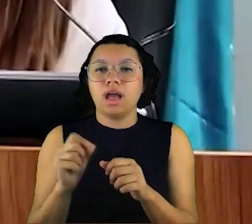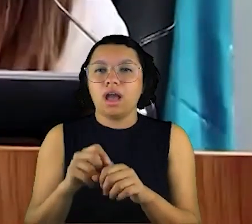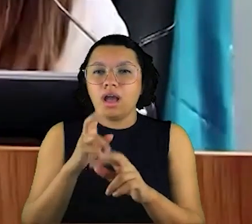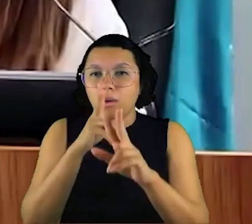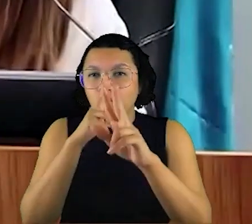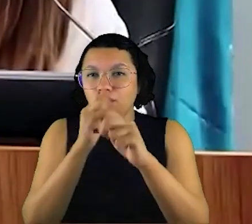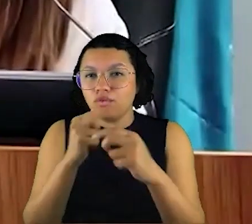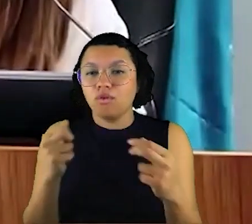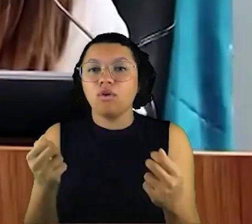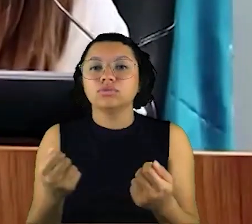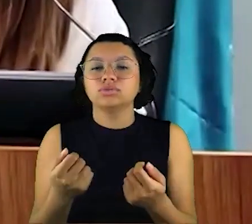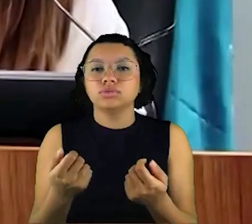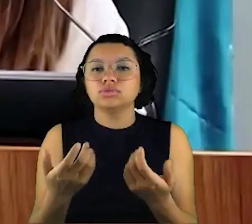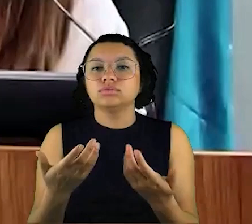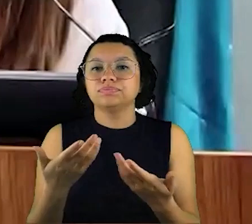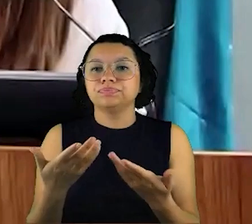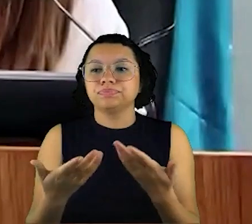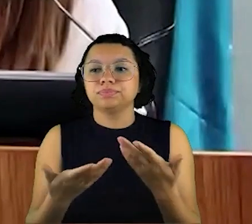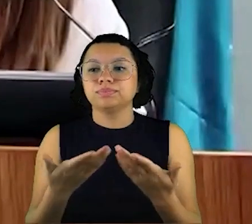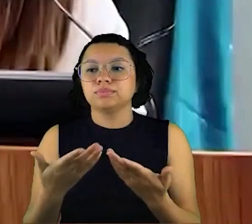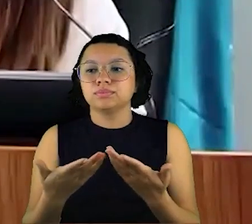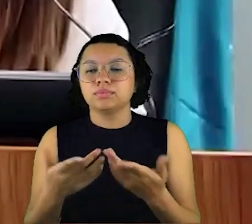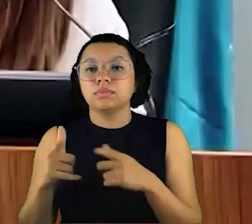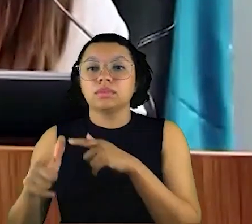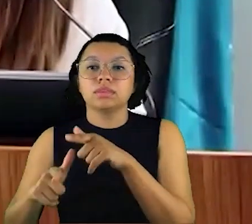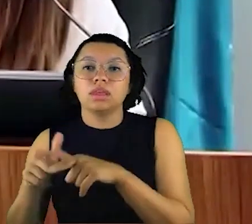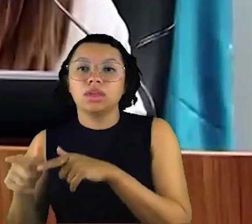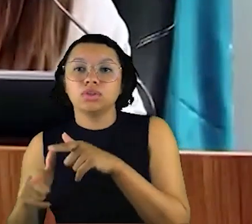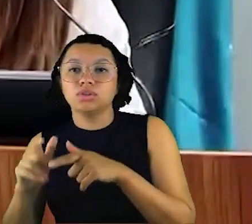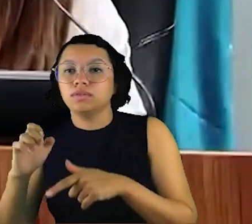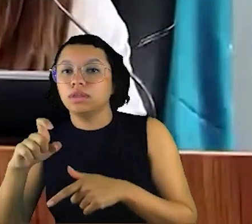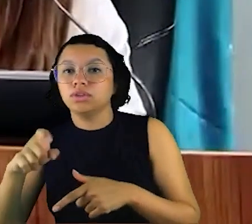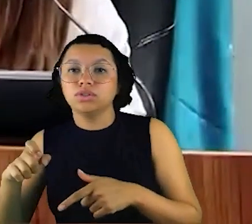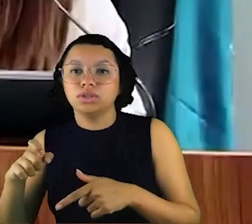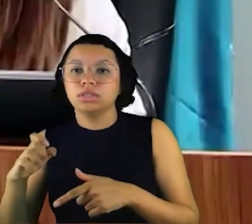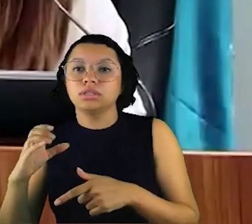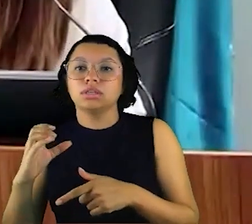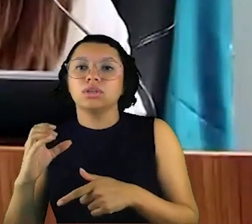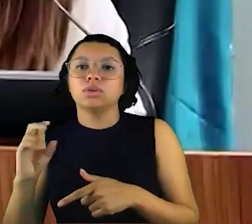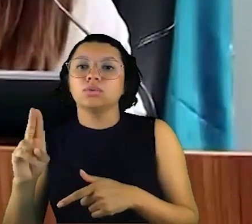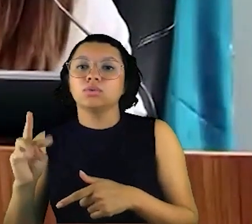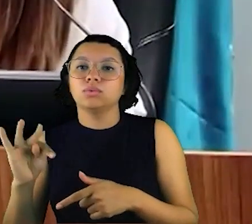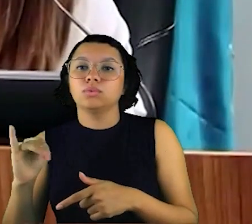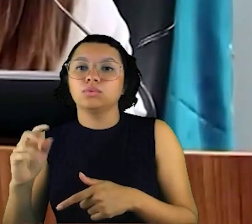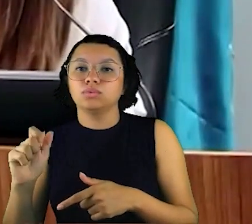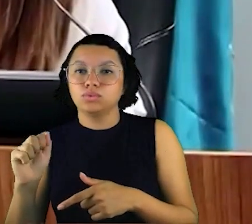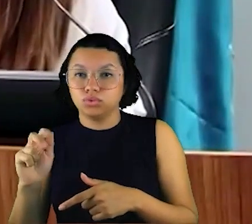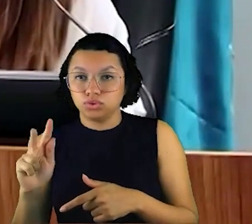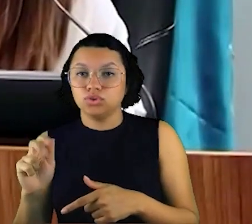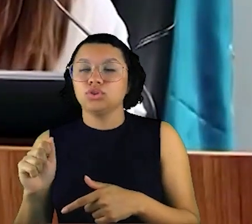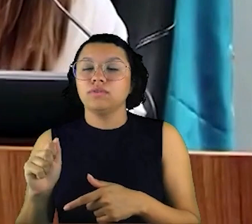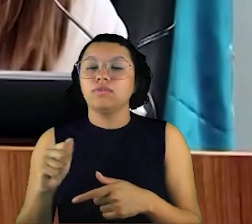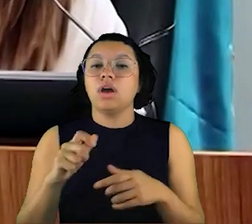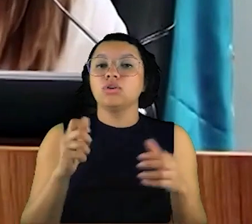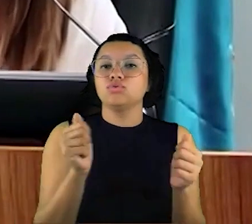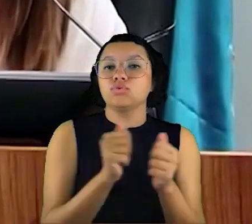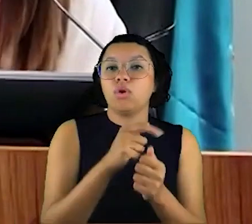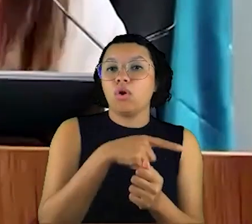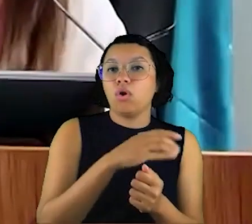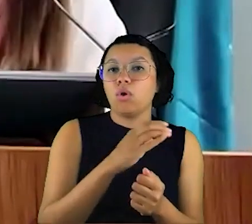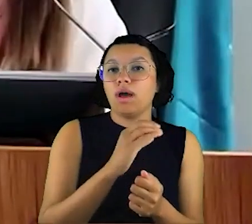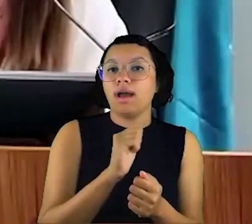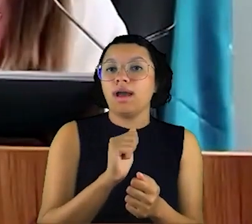intensificadas eh, da atividade executiva com a cautelar, com o plano